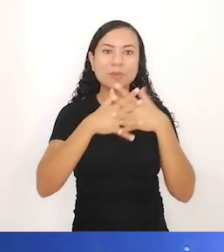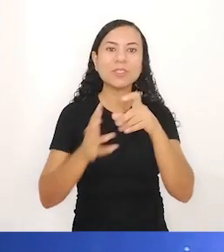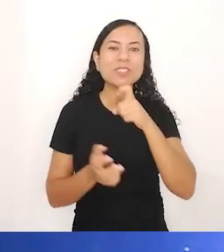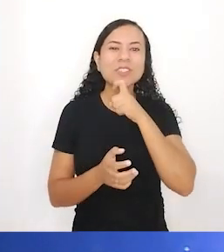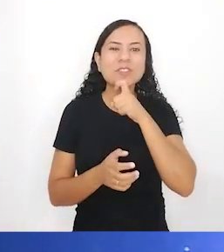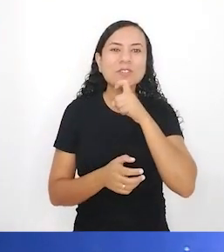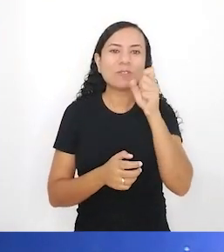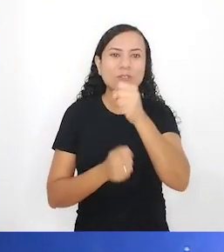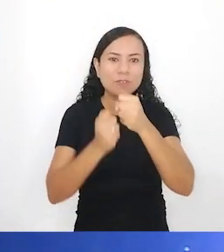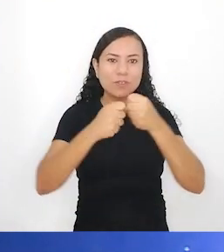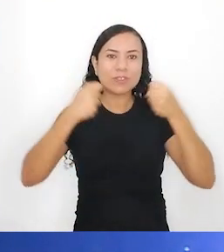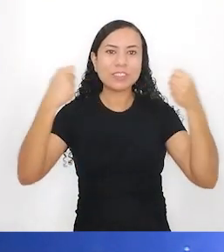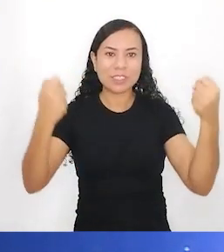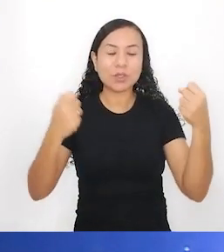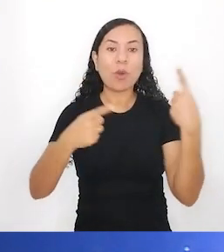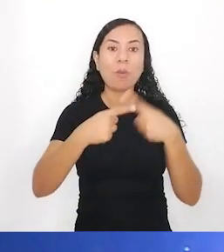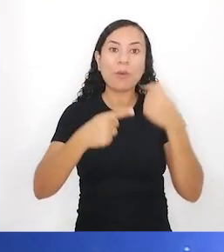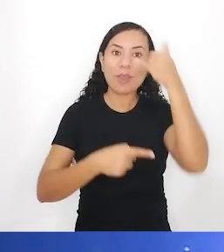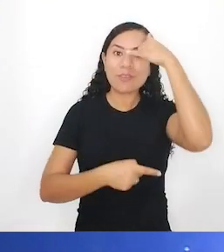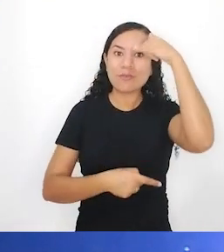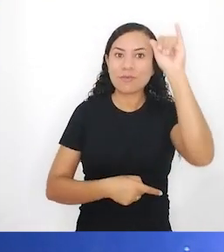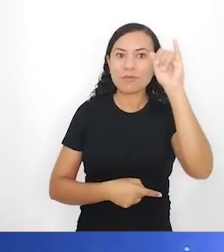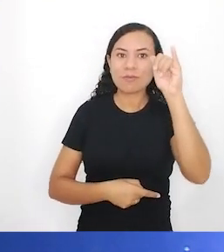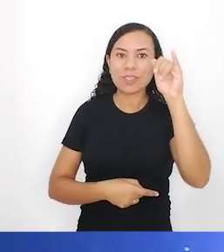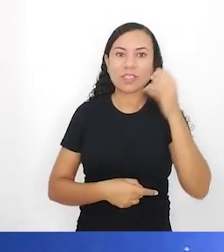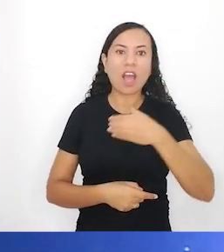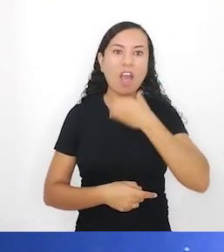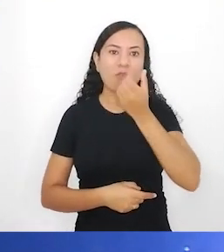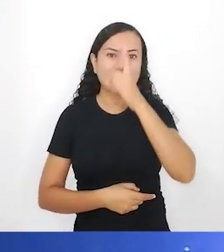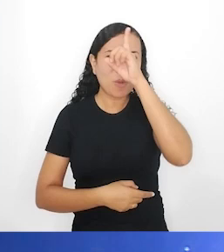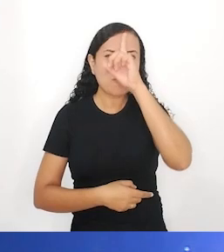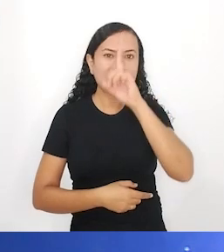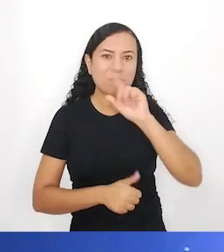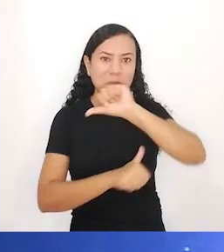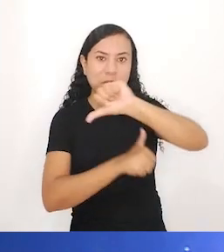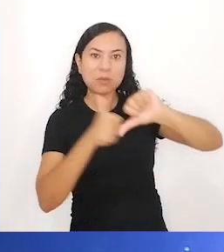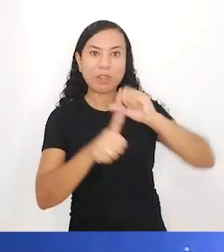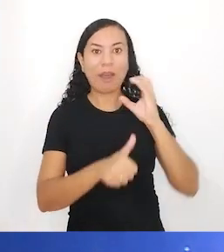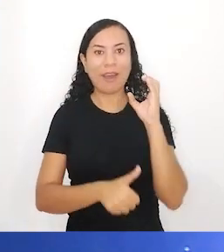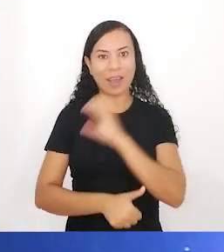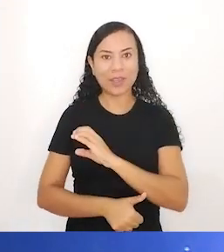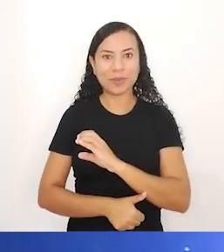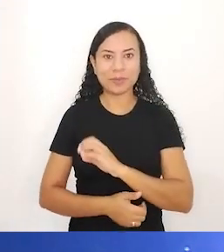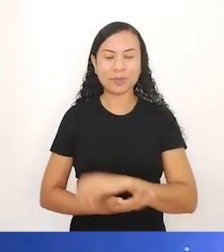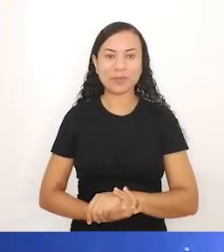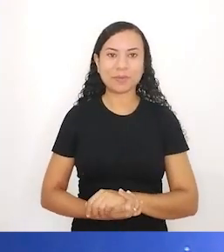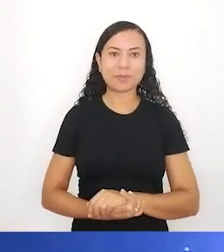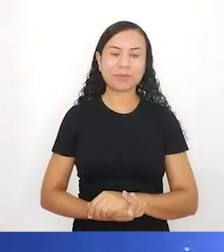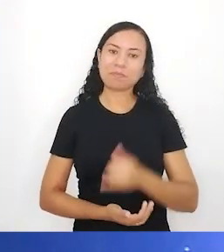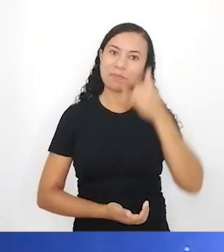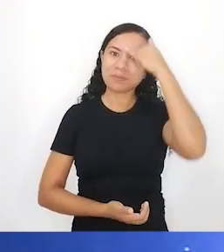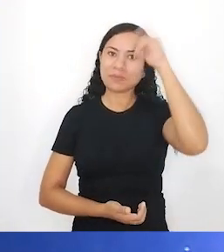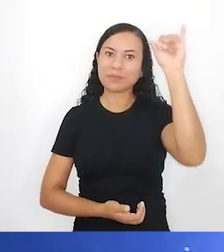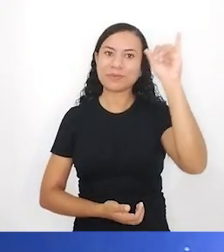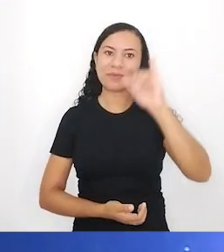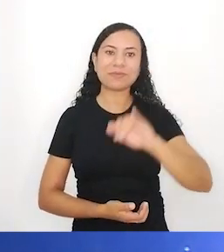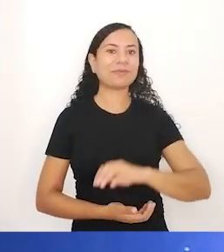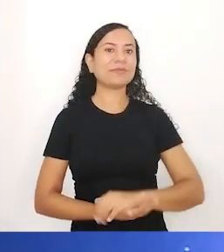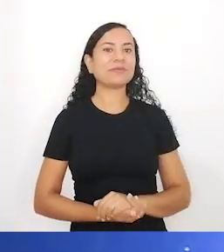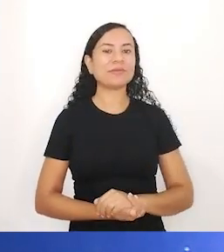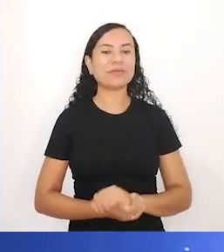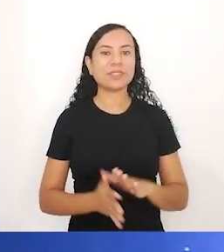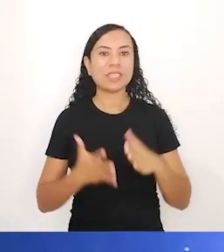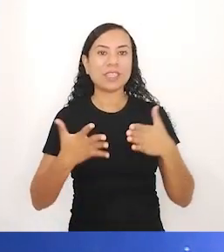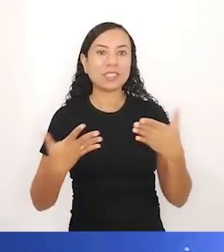que não haja o amadurecimento precoce desse fruto, para que não chegue em situações já em decomposição nos supermercados. Então, por